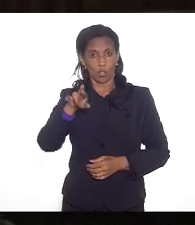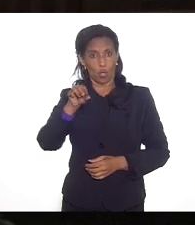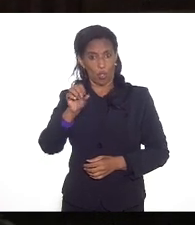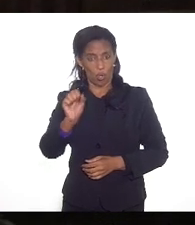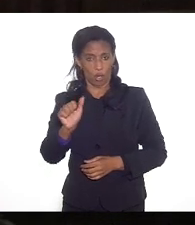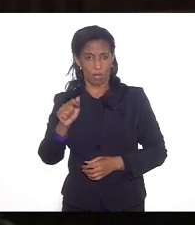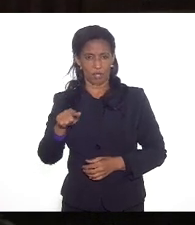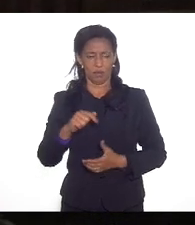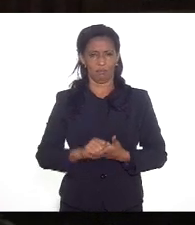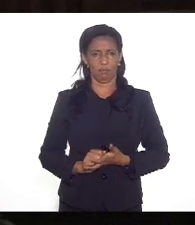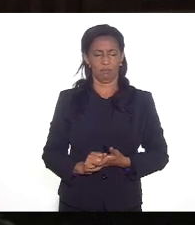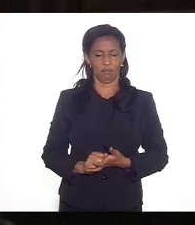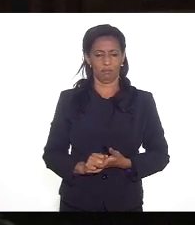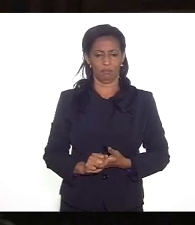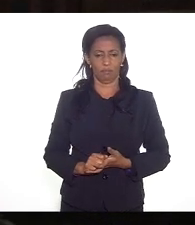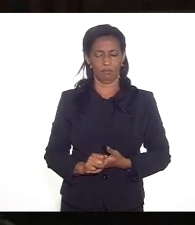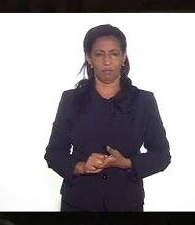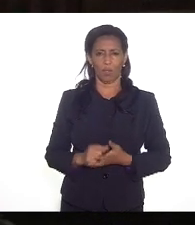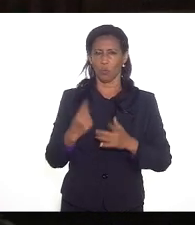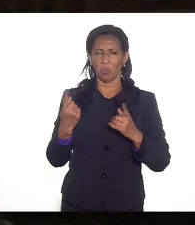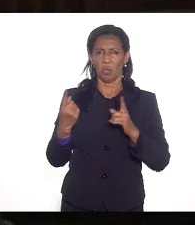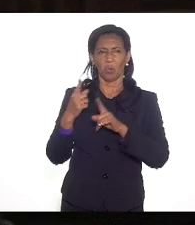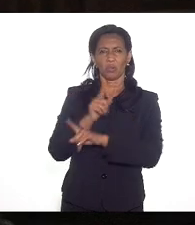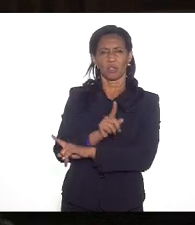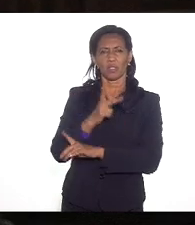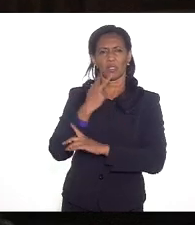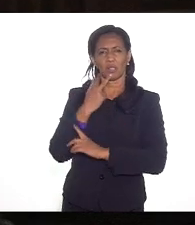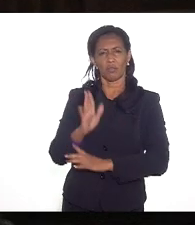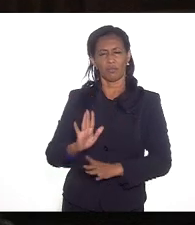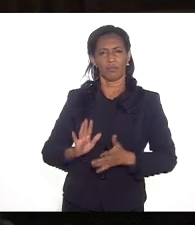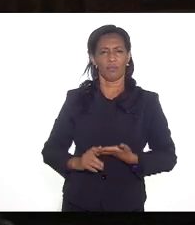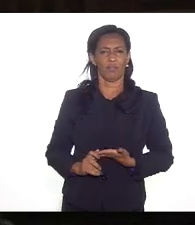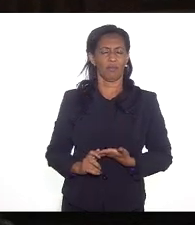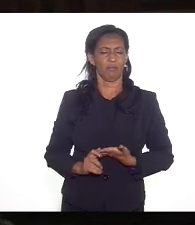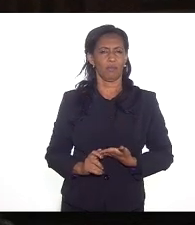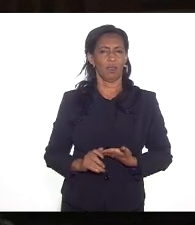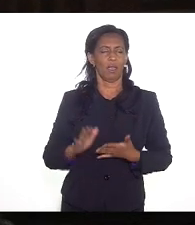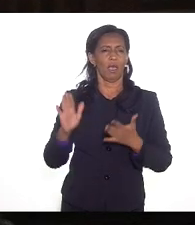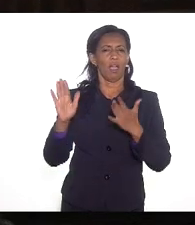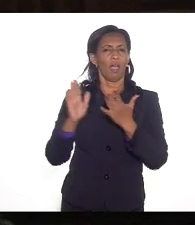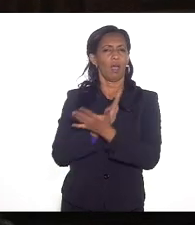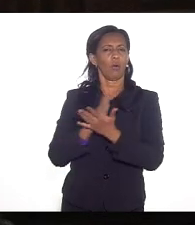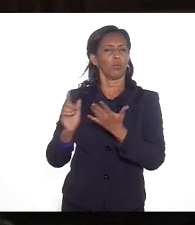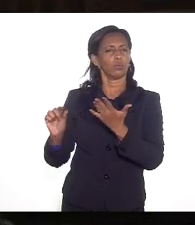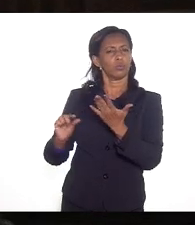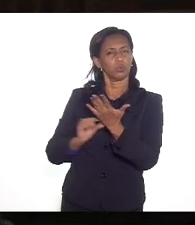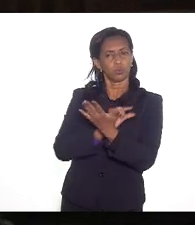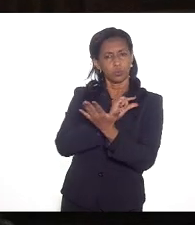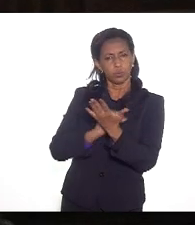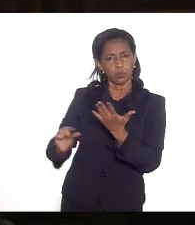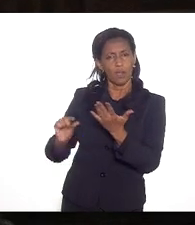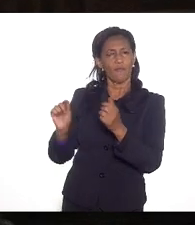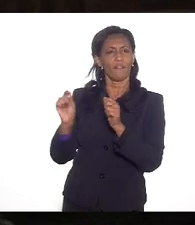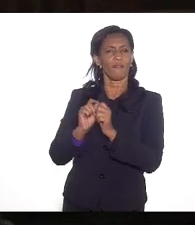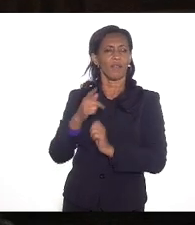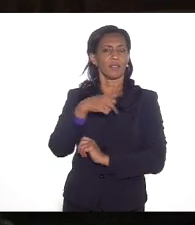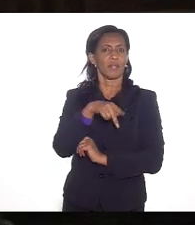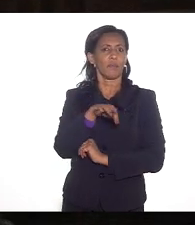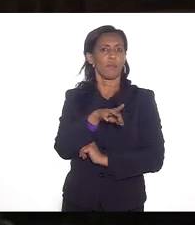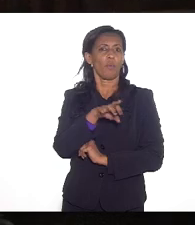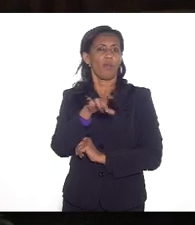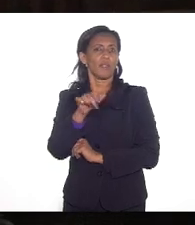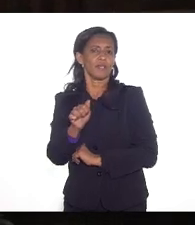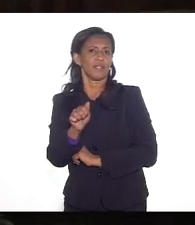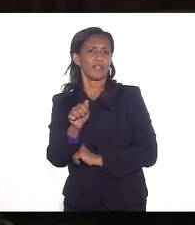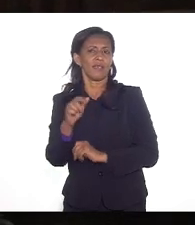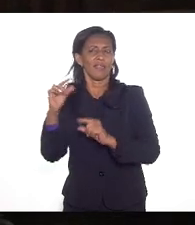Carvalho e não há contradição e dizer que alguns autores fazem poesia em